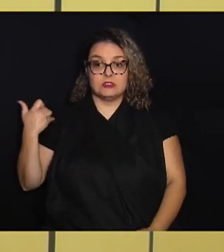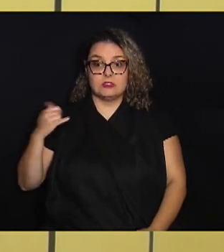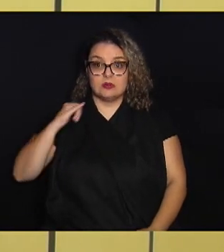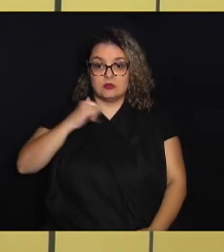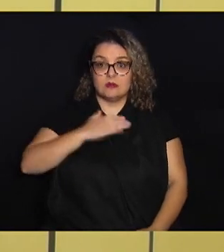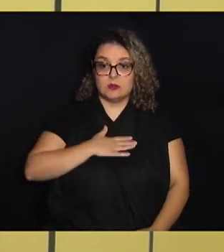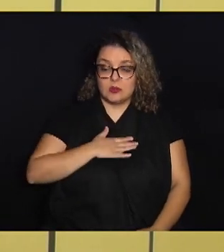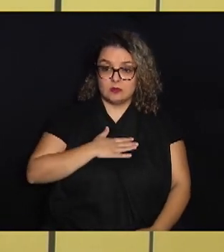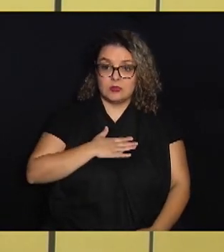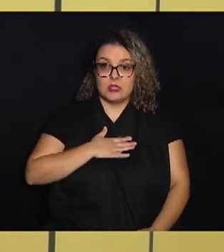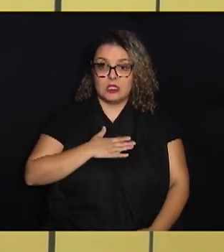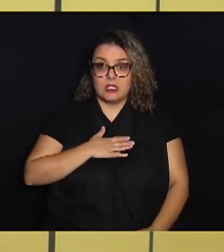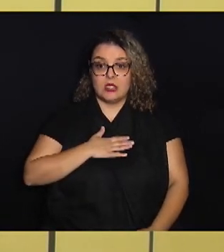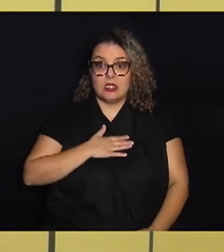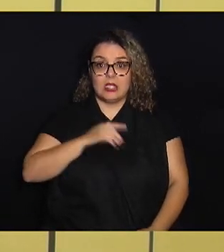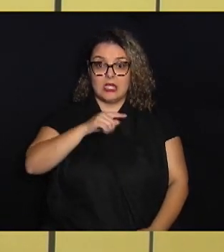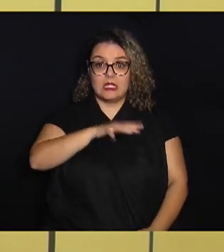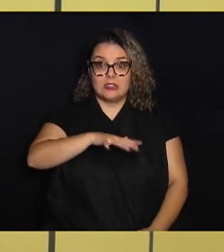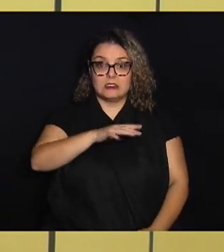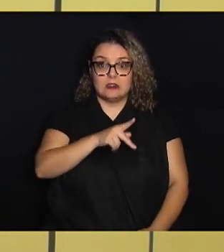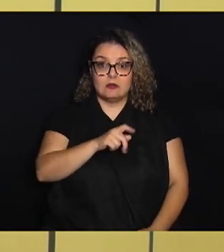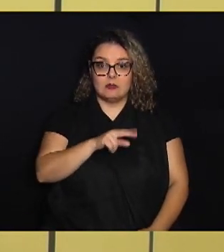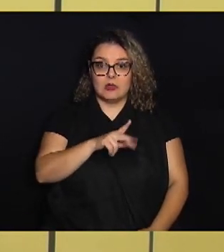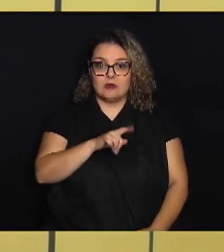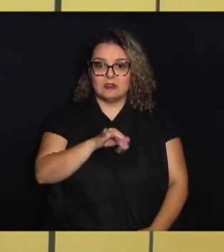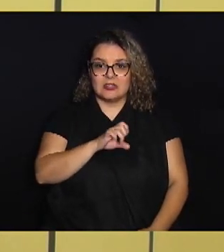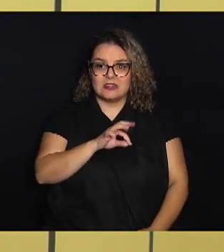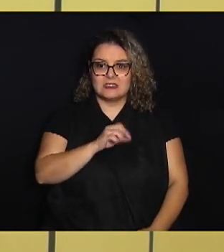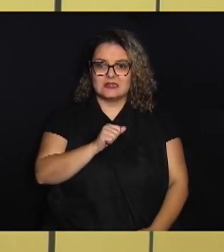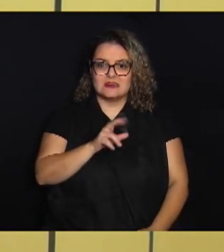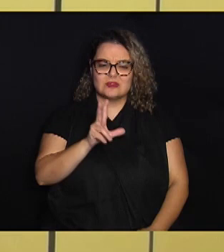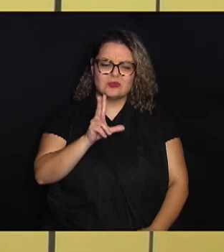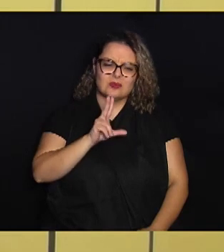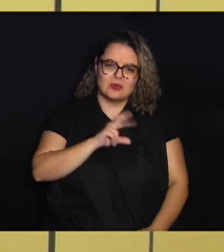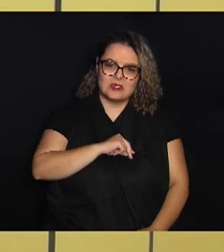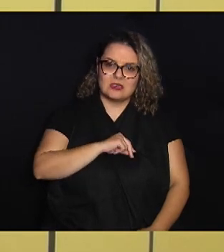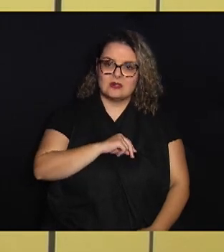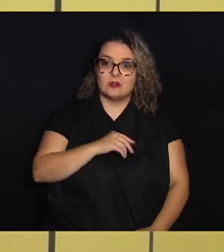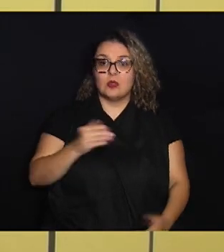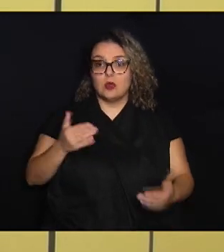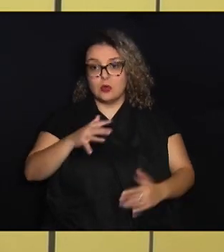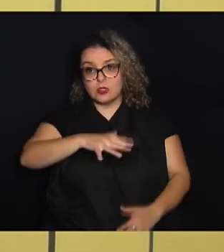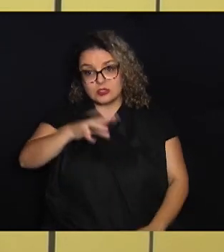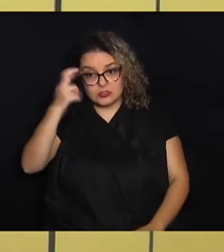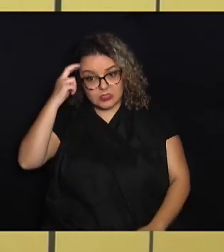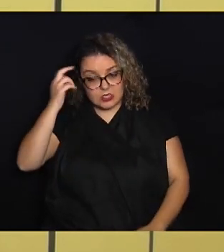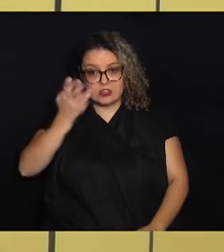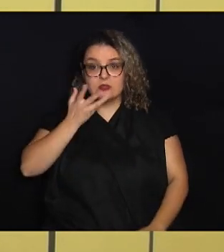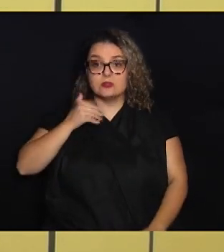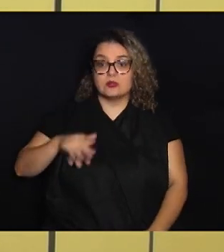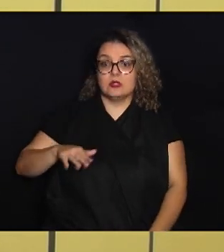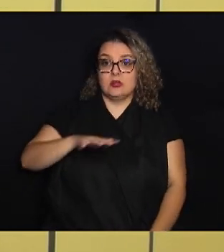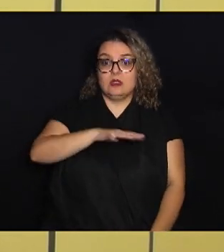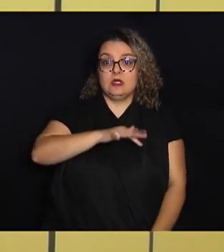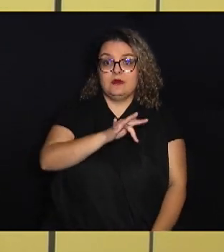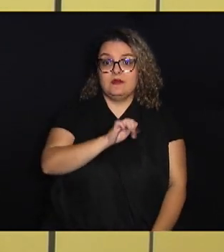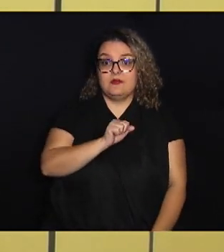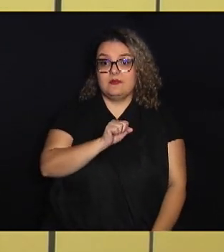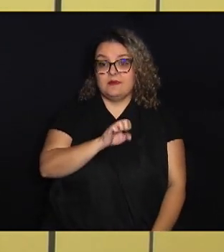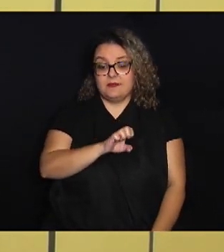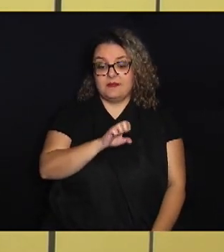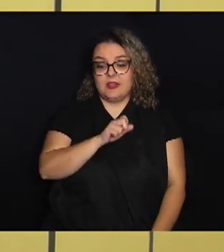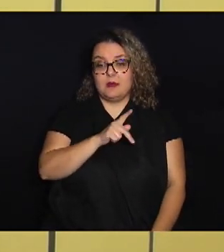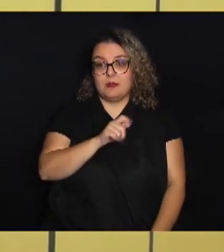mim: lá na estação da Paulista, rapaz, hoje a gente chama de Estação Cultura, quando eu era criança era Estação da FEPASA. Estação